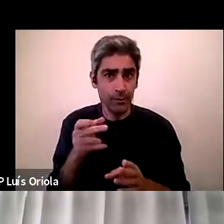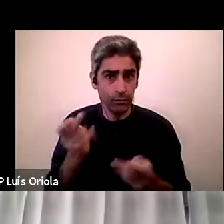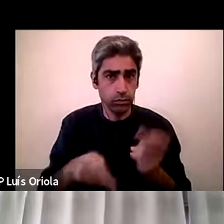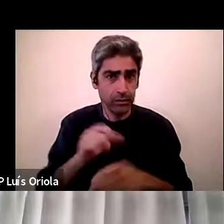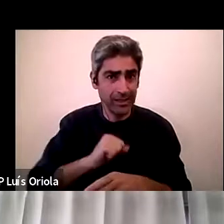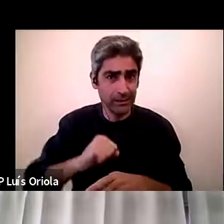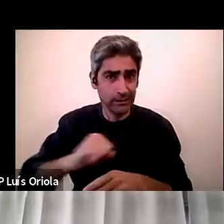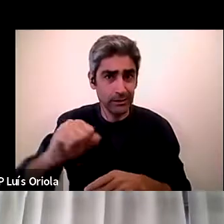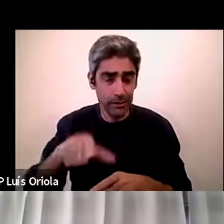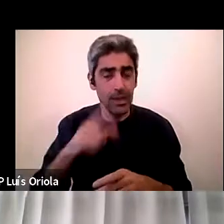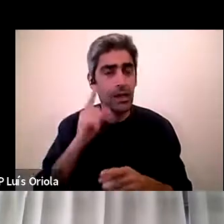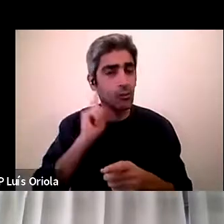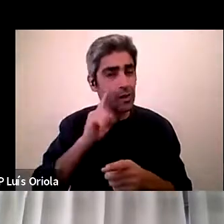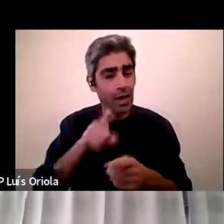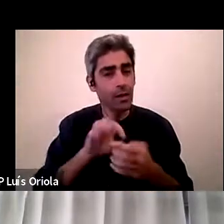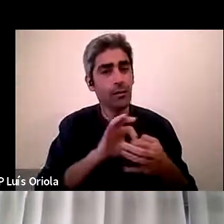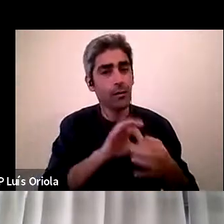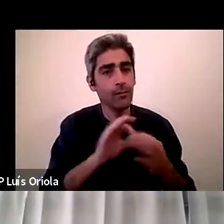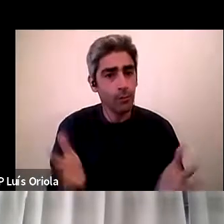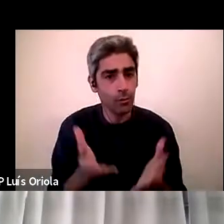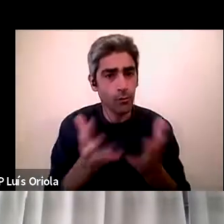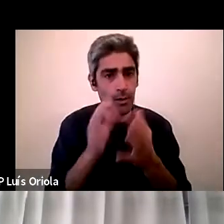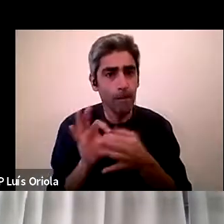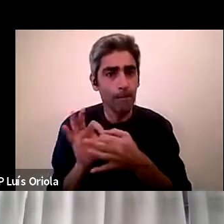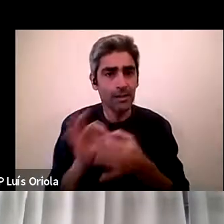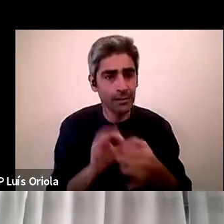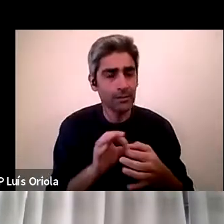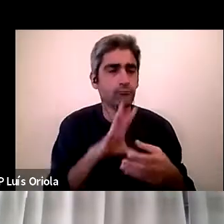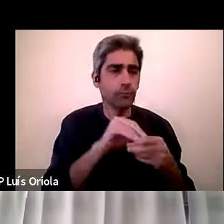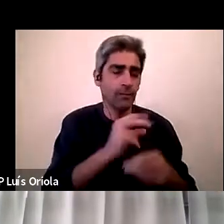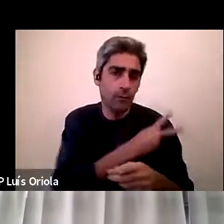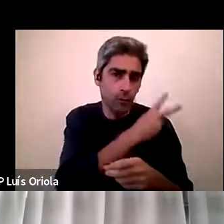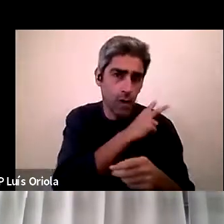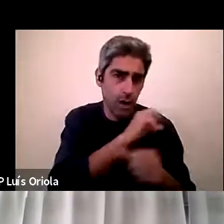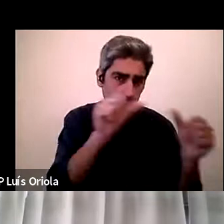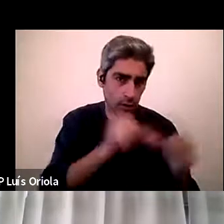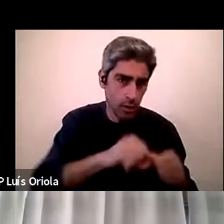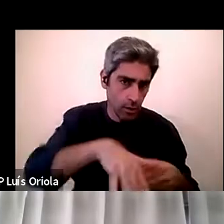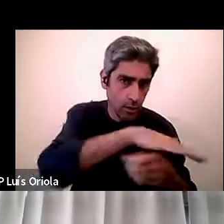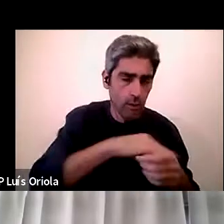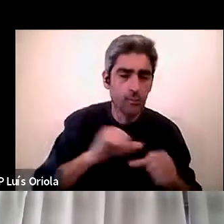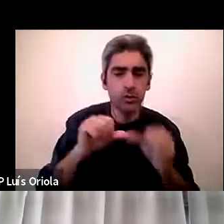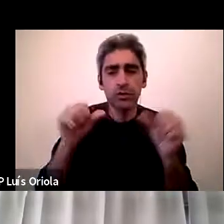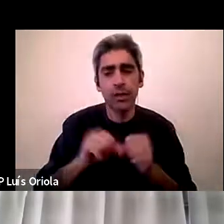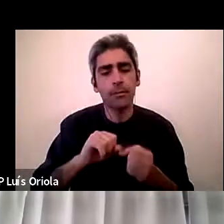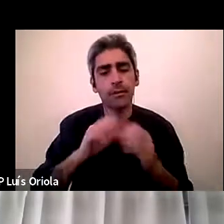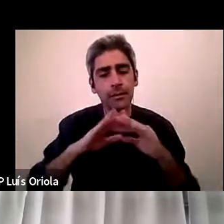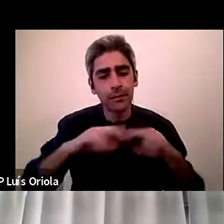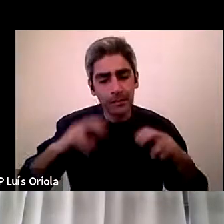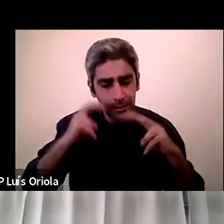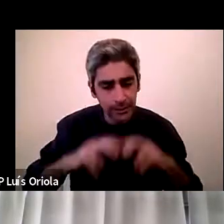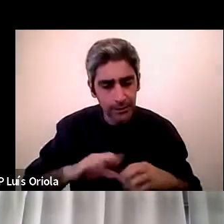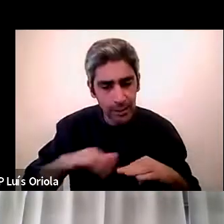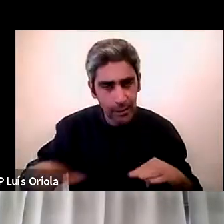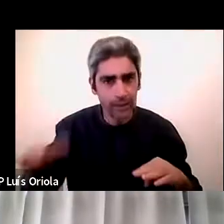promover parcerias com entidades da academia, do sistema científico e tecnológico, que nos